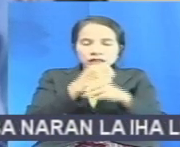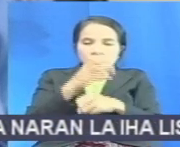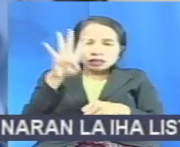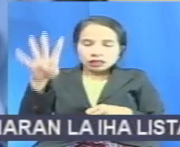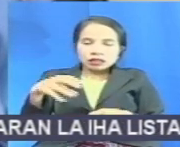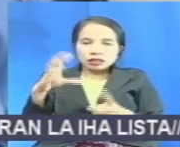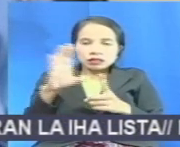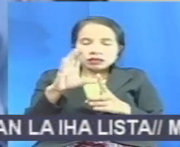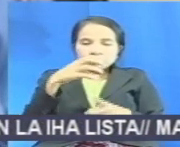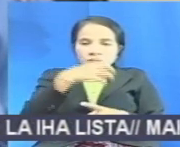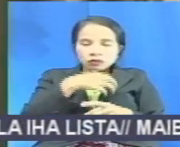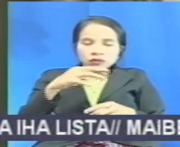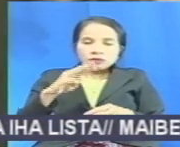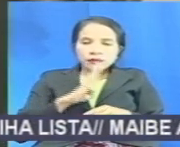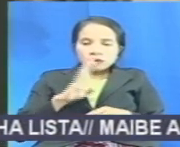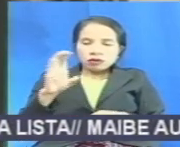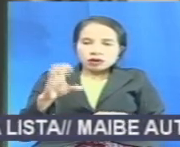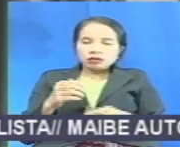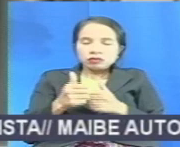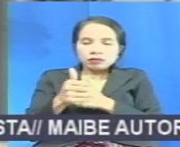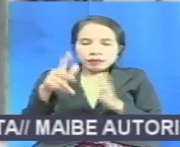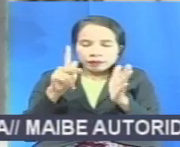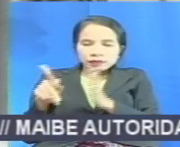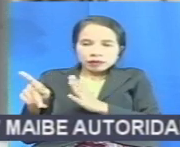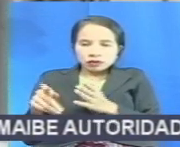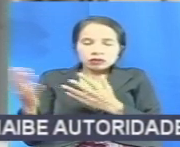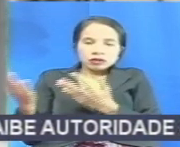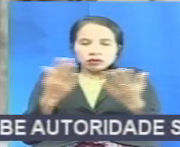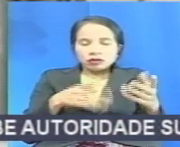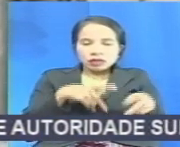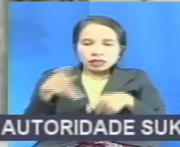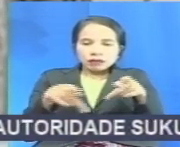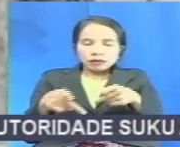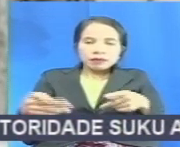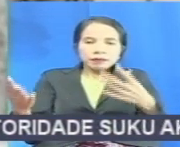Comandante Polícia Investigação Baucau afirma tuir plano terça-feira aban se transfera arguido ba